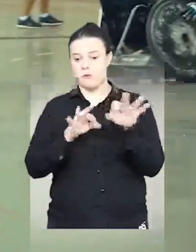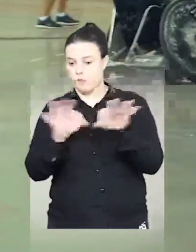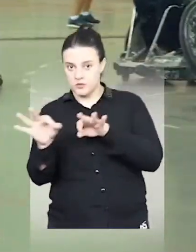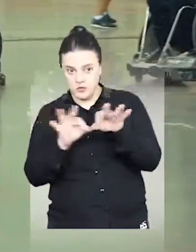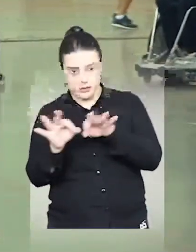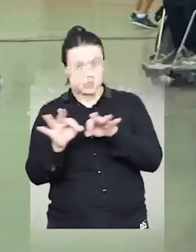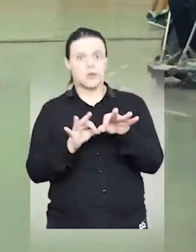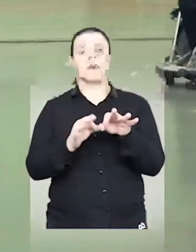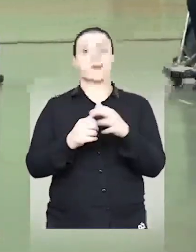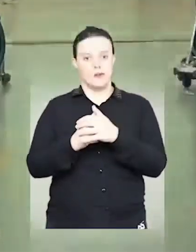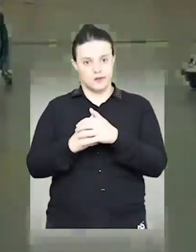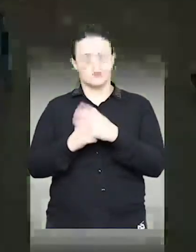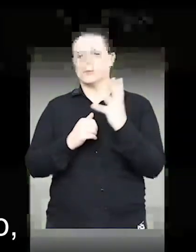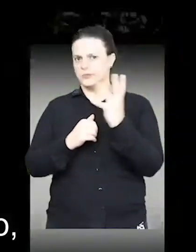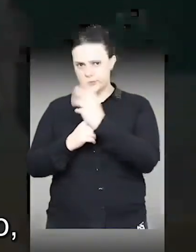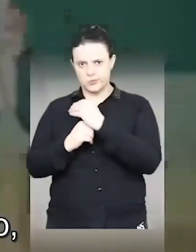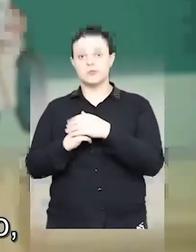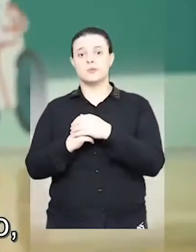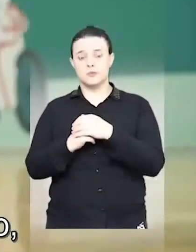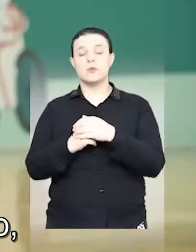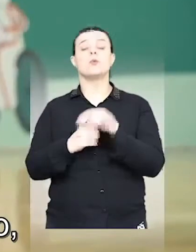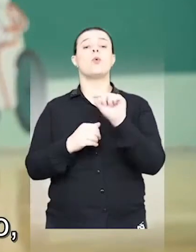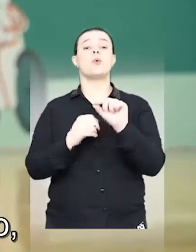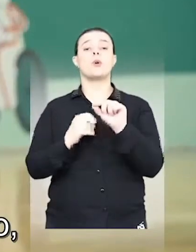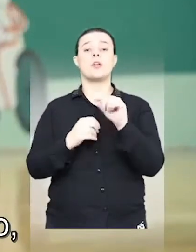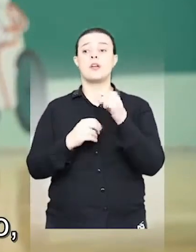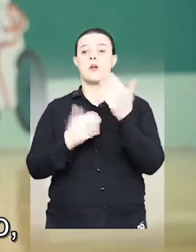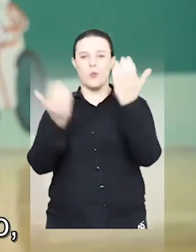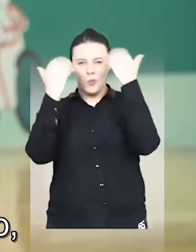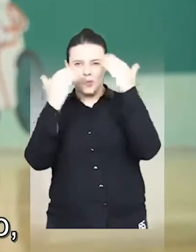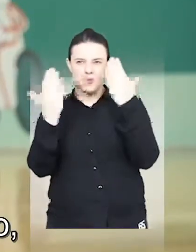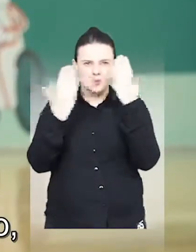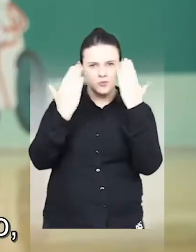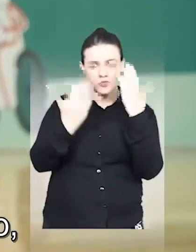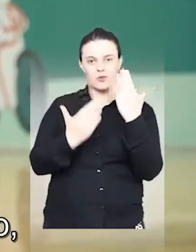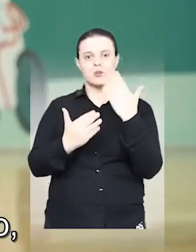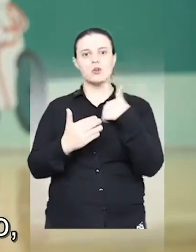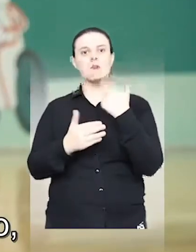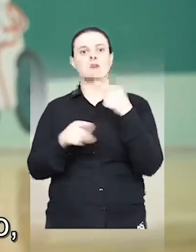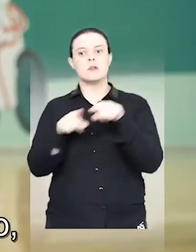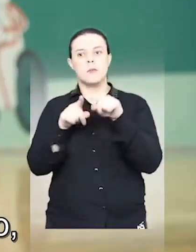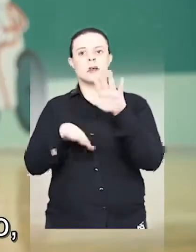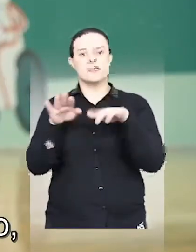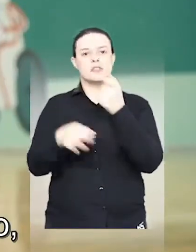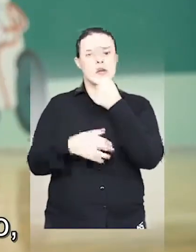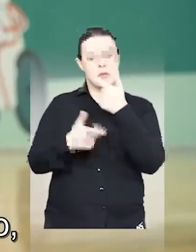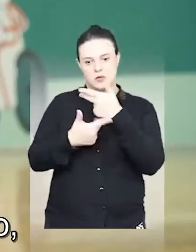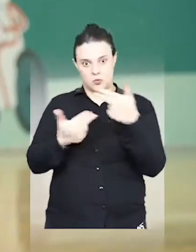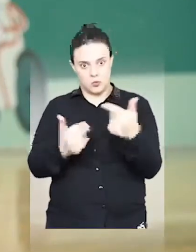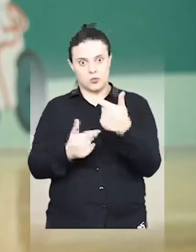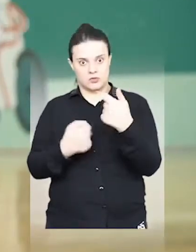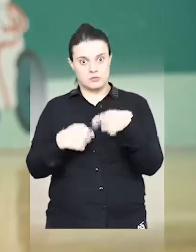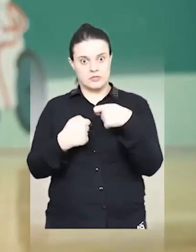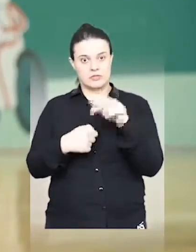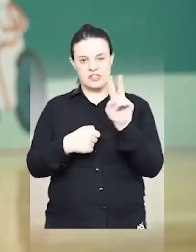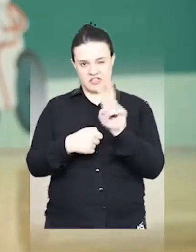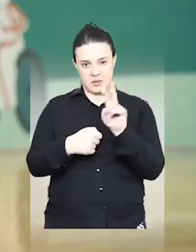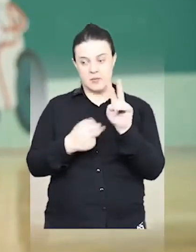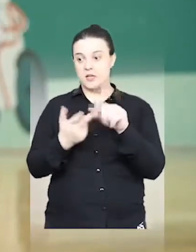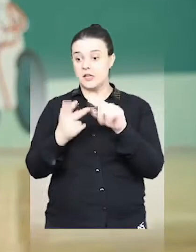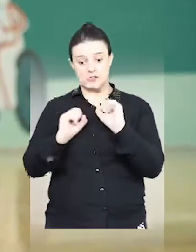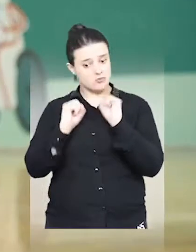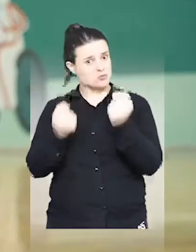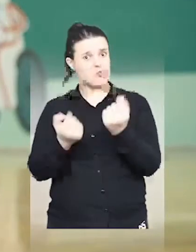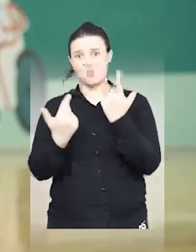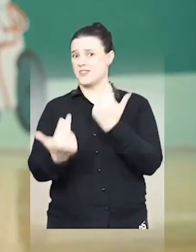o planejamento, né? O aparato psicológico, suplementação. O